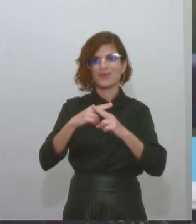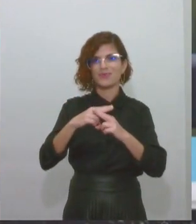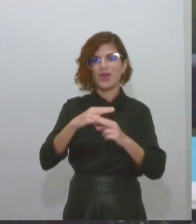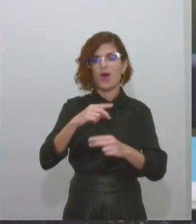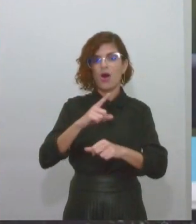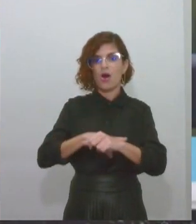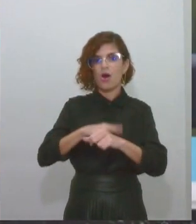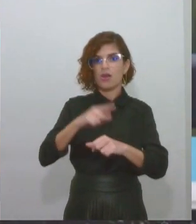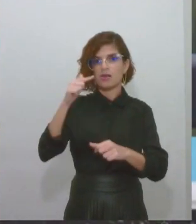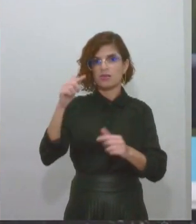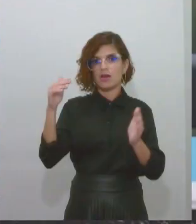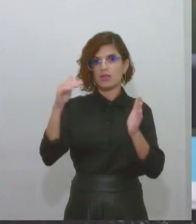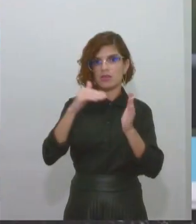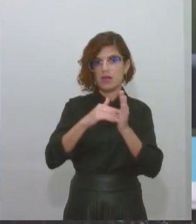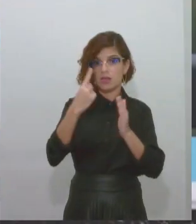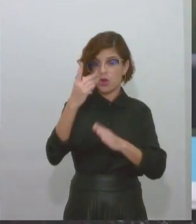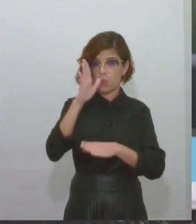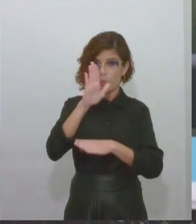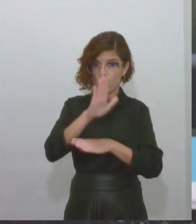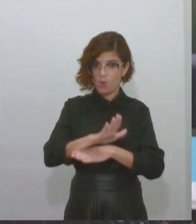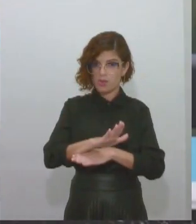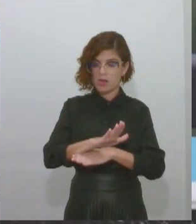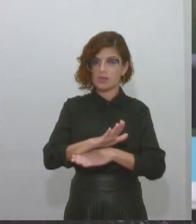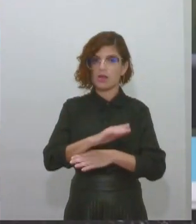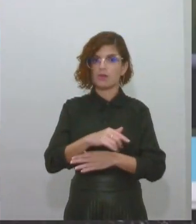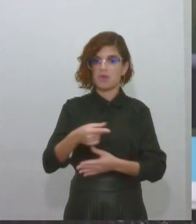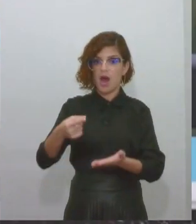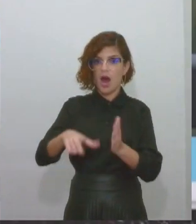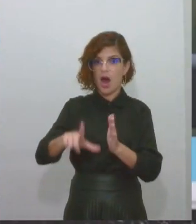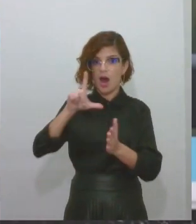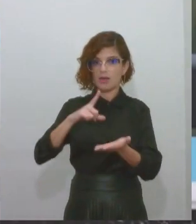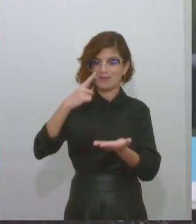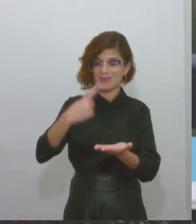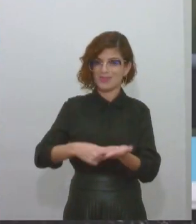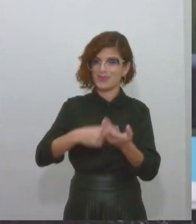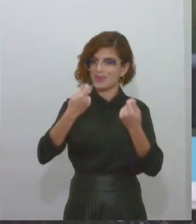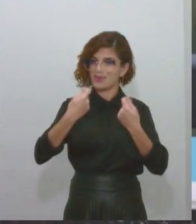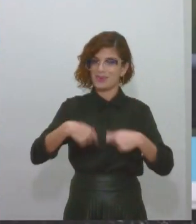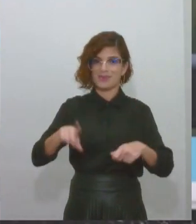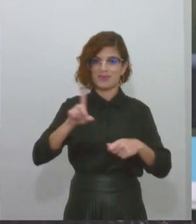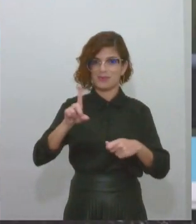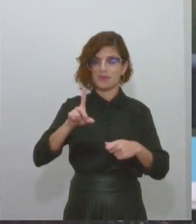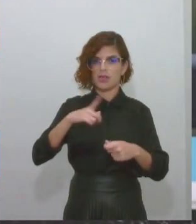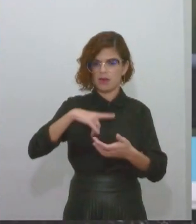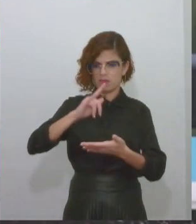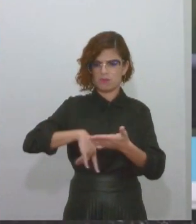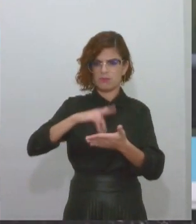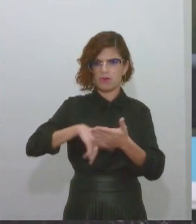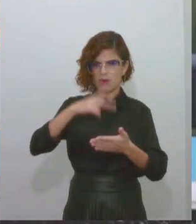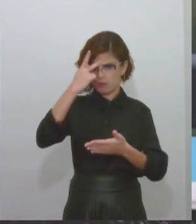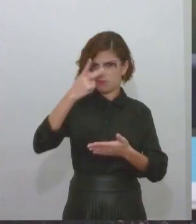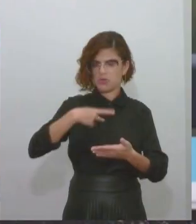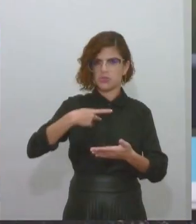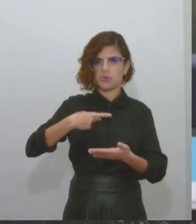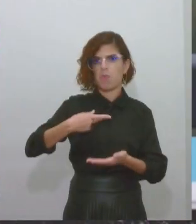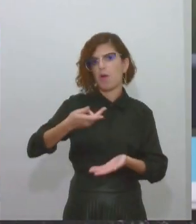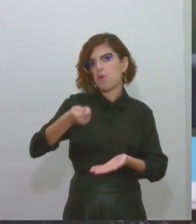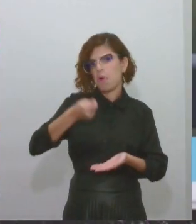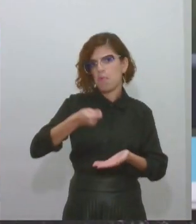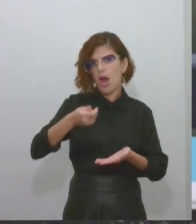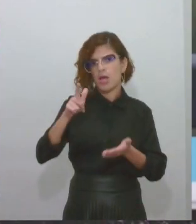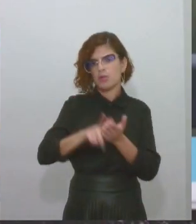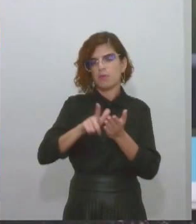1 hora da tarde, ou seja, não precisa de agendamento. A pessoa vem com os seus documentos obrigatórios, que é a certidão de nascimento,